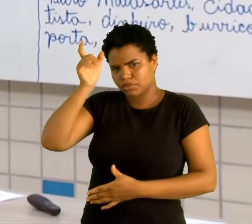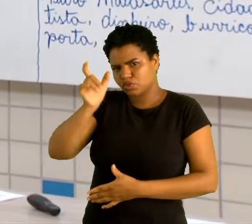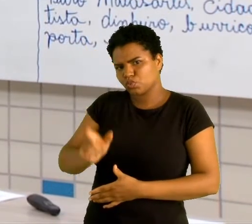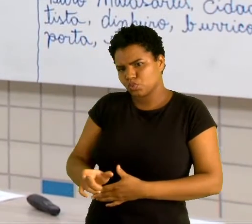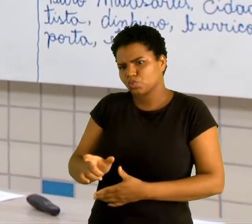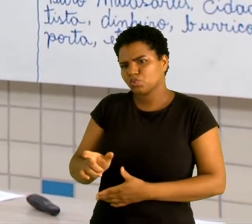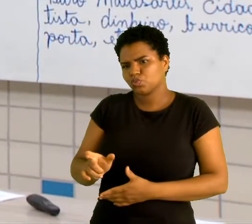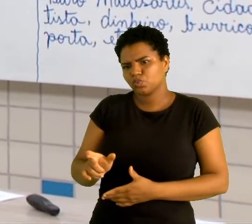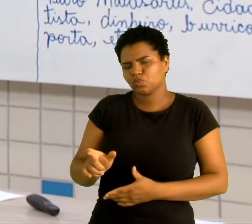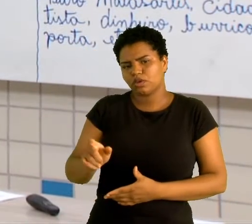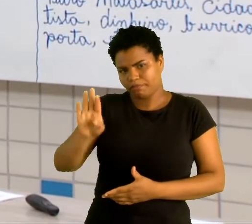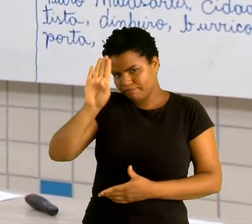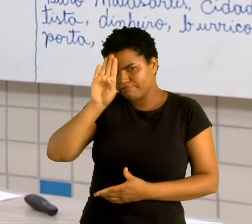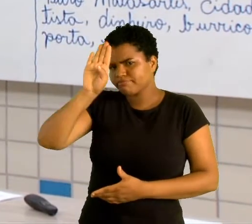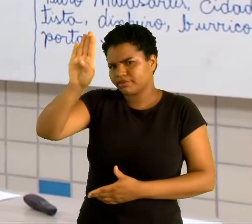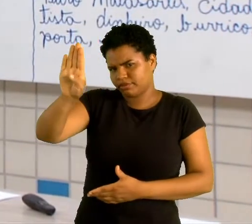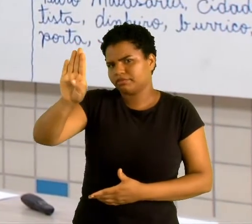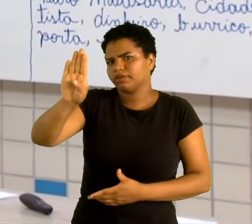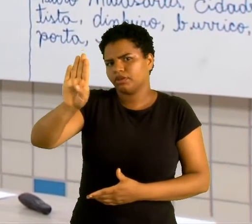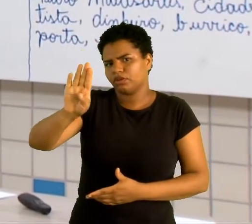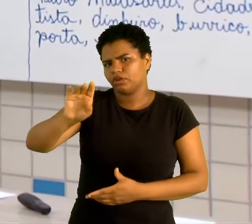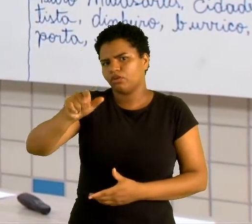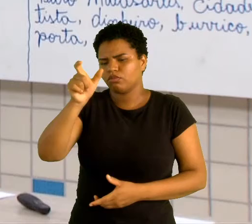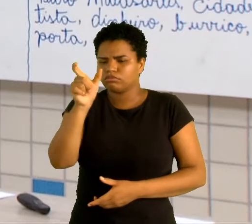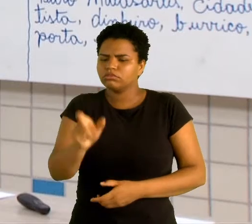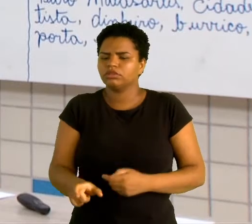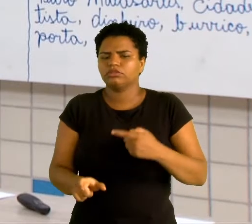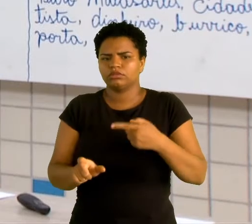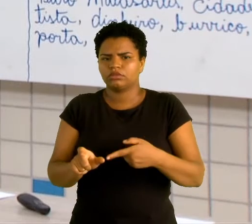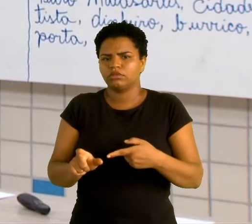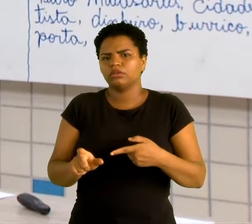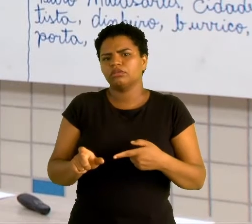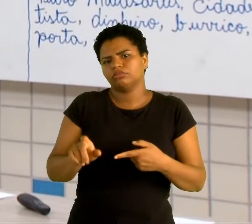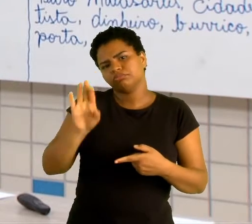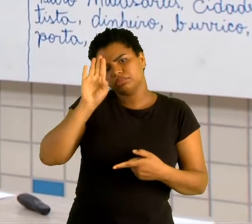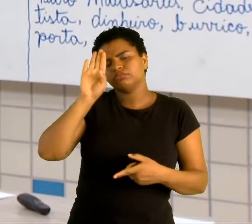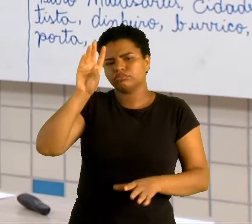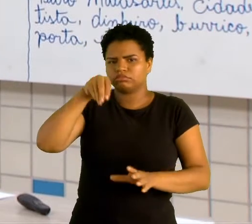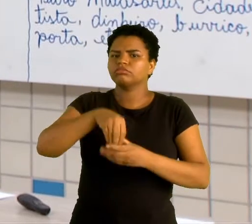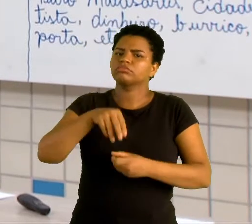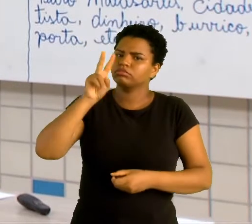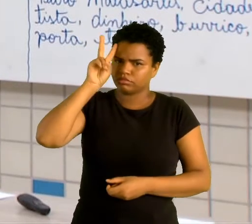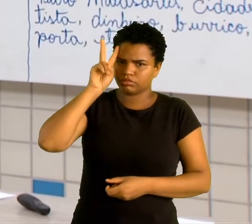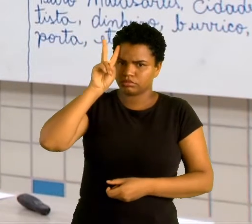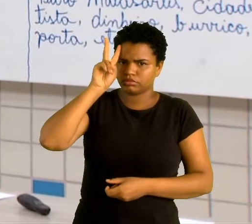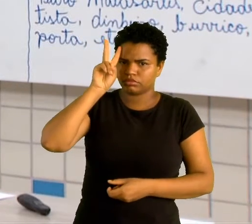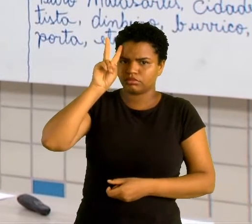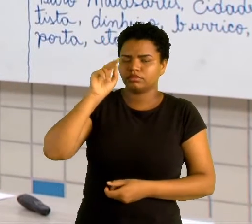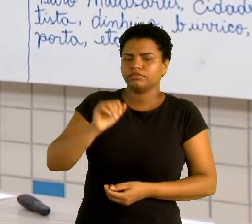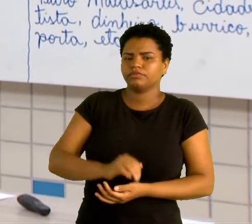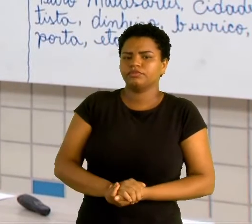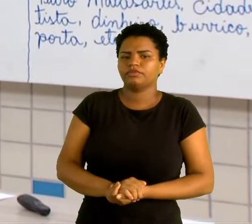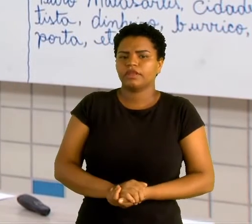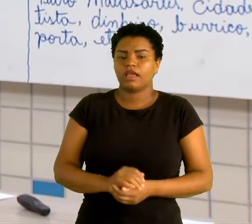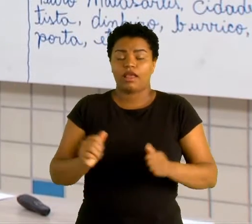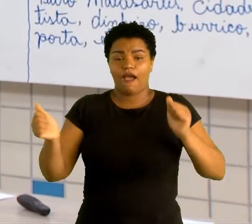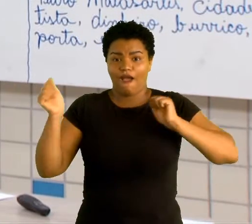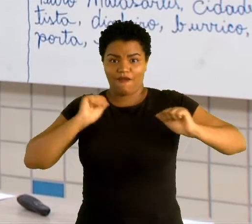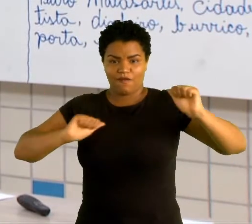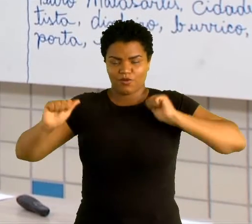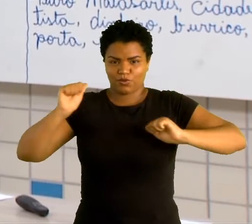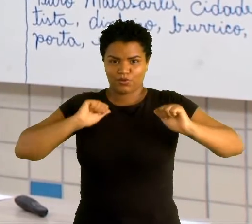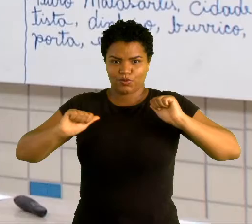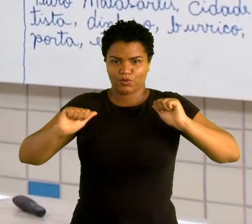um protagonista, por um personagem ali que seja o personagem principal. E quando a gente fala em aventura, a